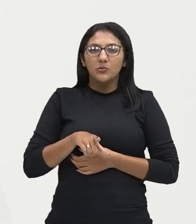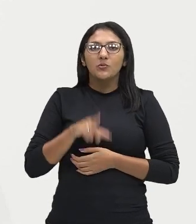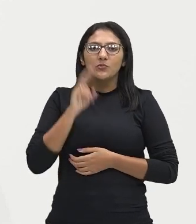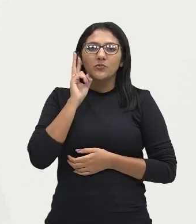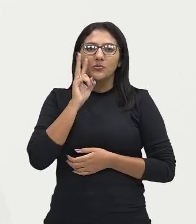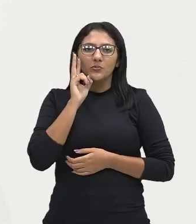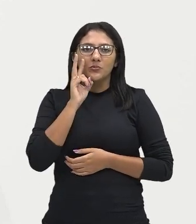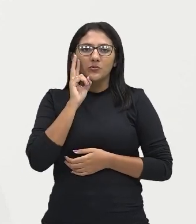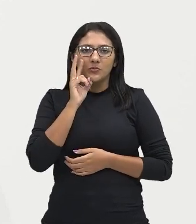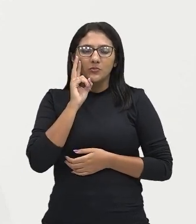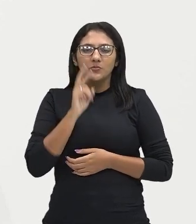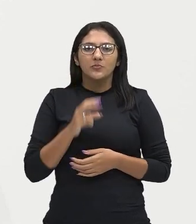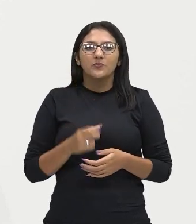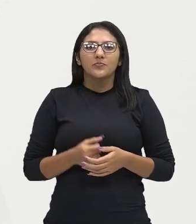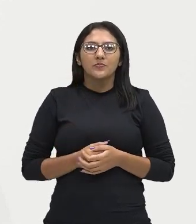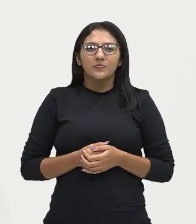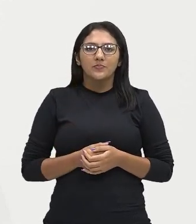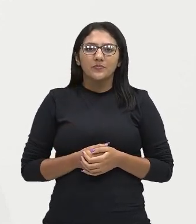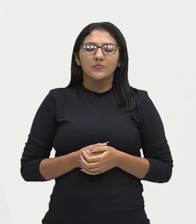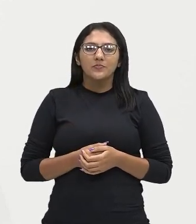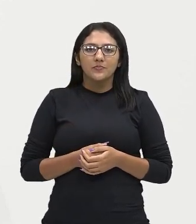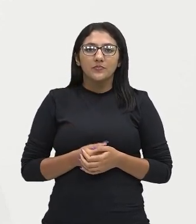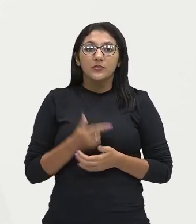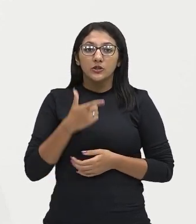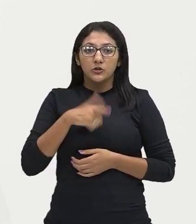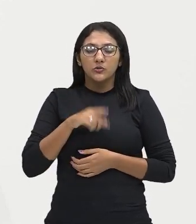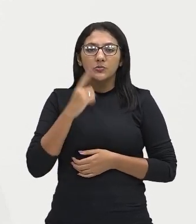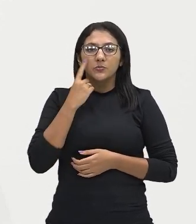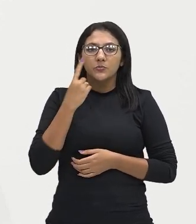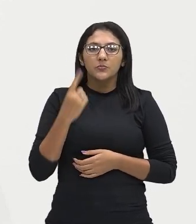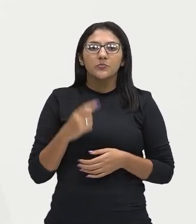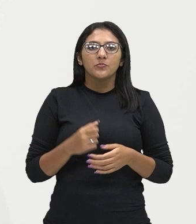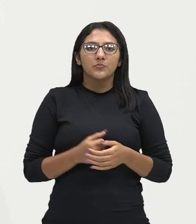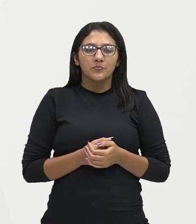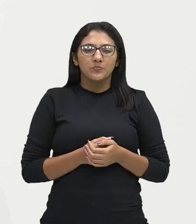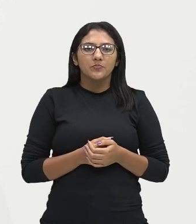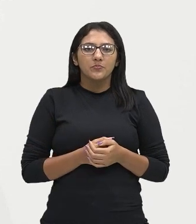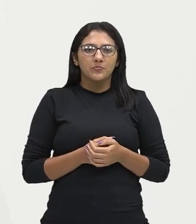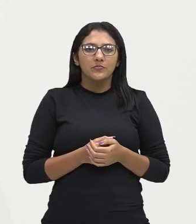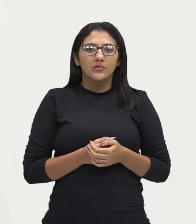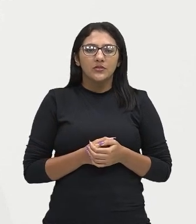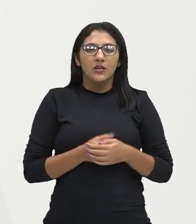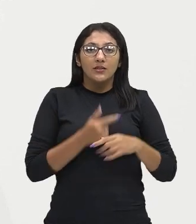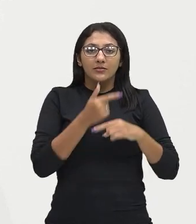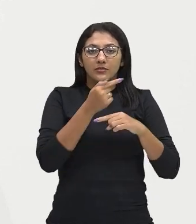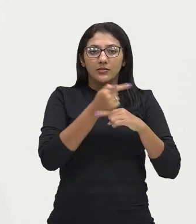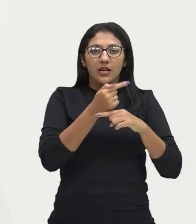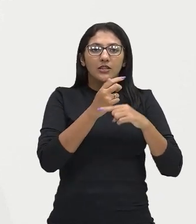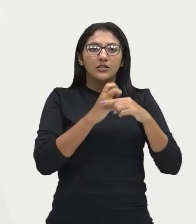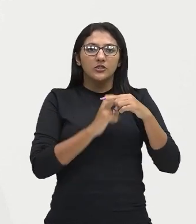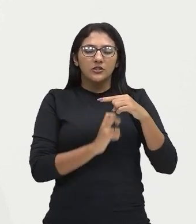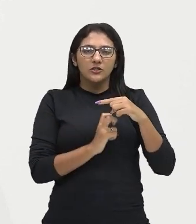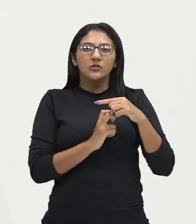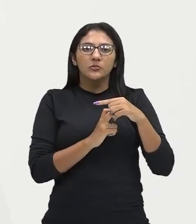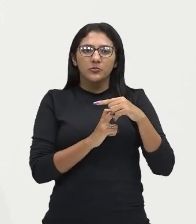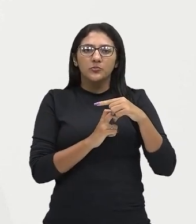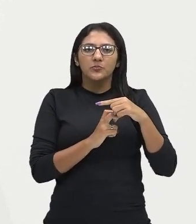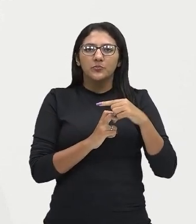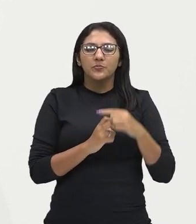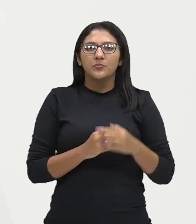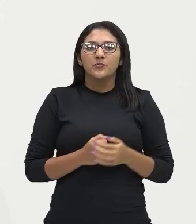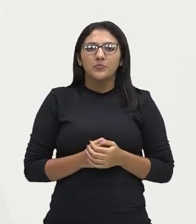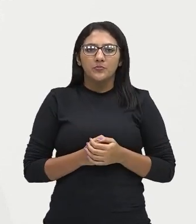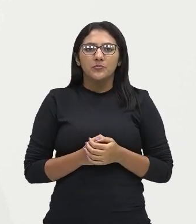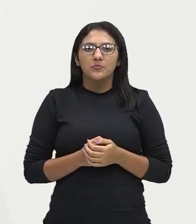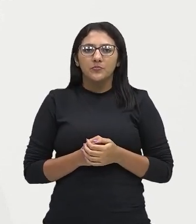o professor vai fazer aqui embaixo, tá bom? Vamos repetir a primeira. Lembra, ela é positiva, 7 sobre 5. Vou melhorar